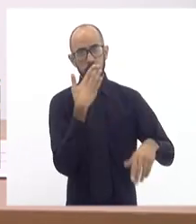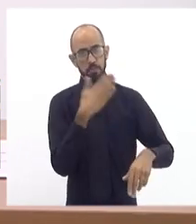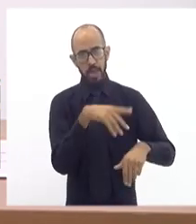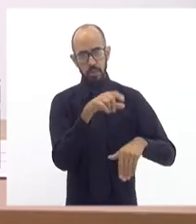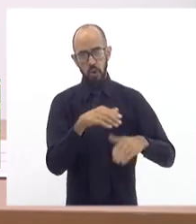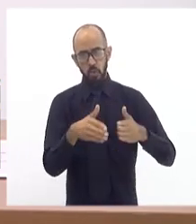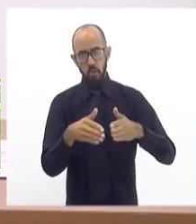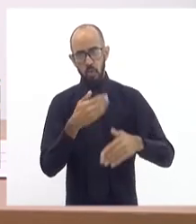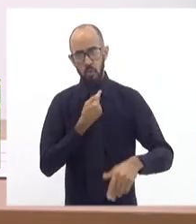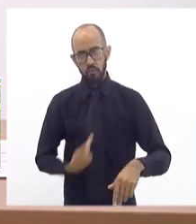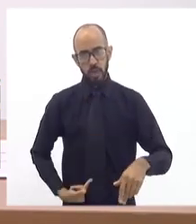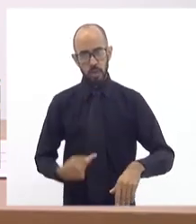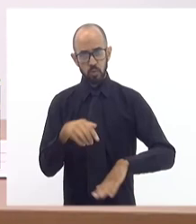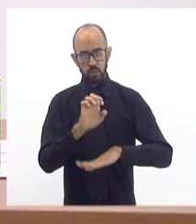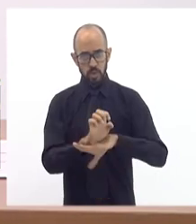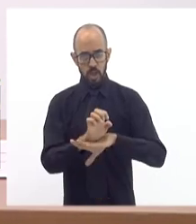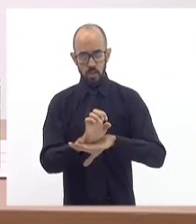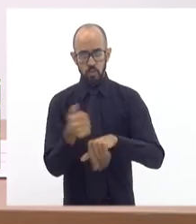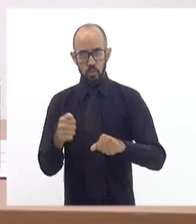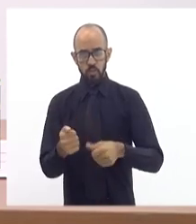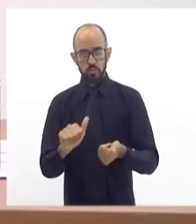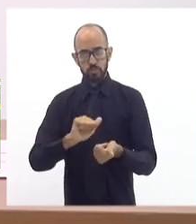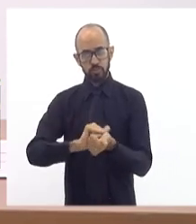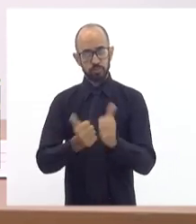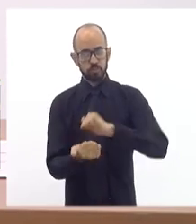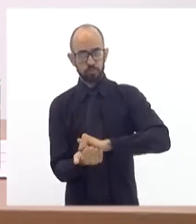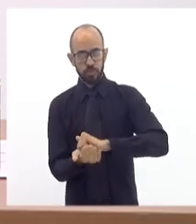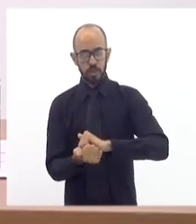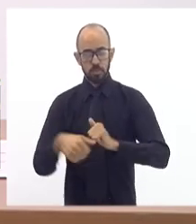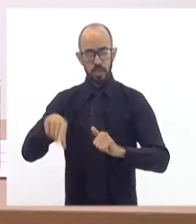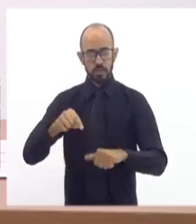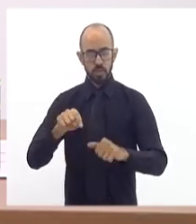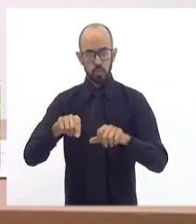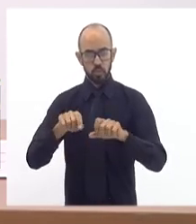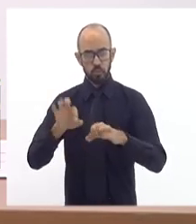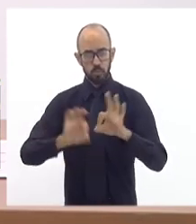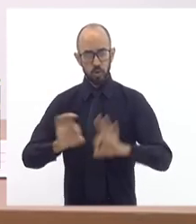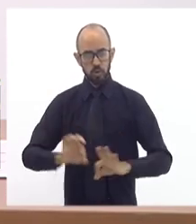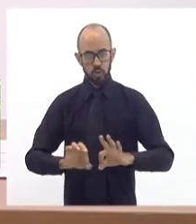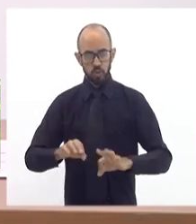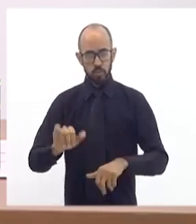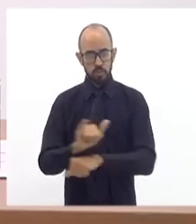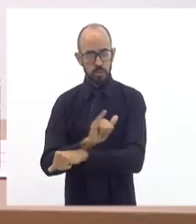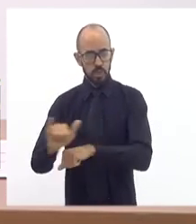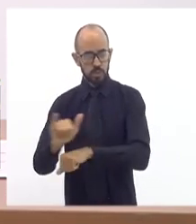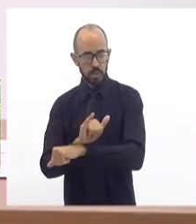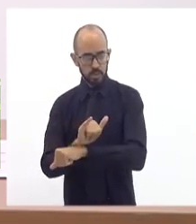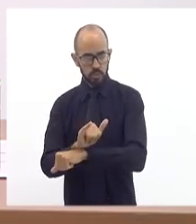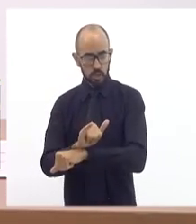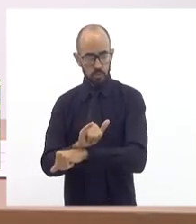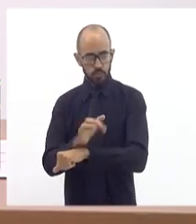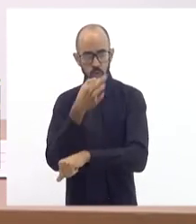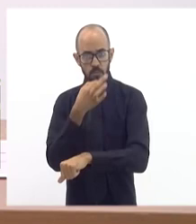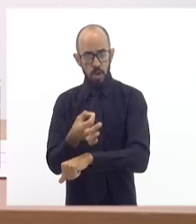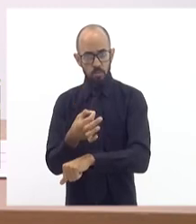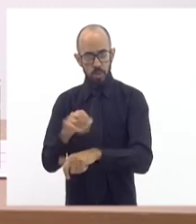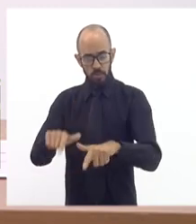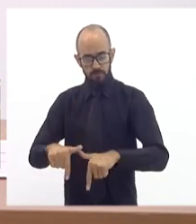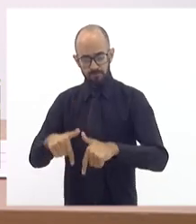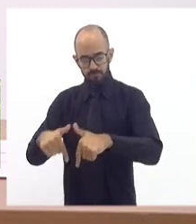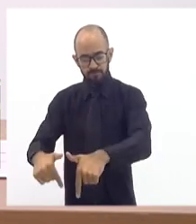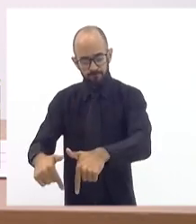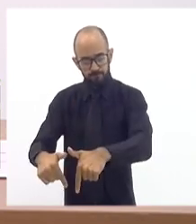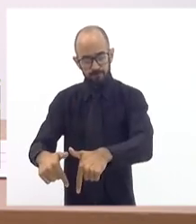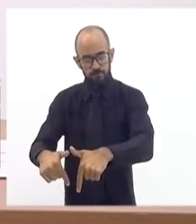governo do estado o enquadramento do projeto como estratégico utilizando como argumento o enfrentamento de situações de